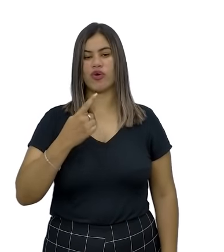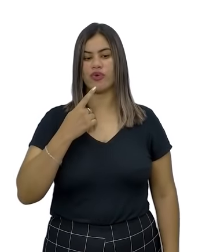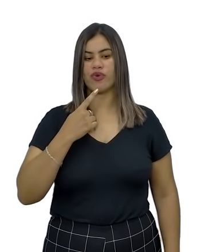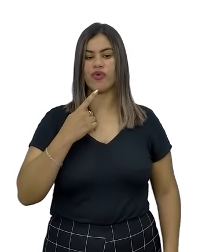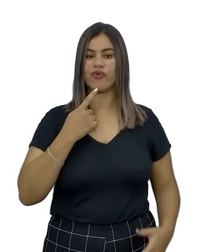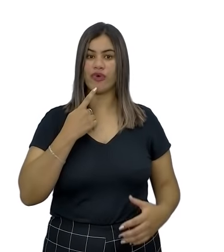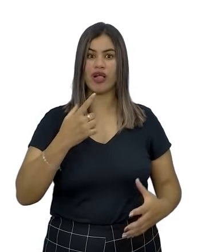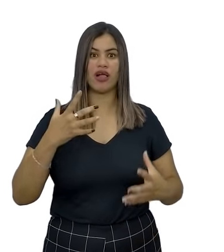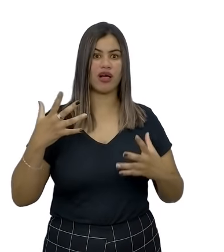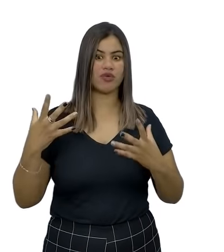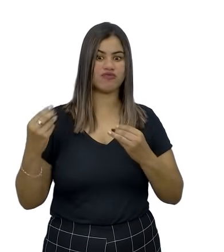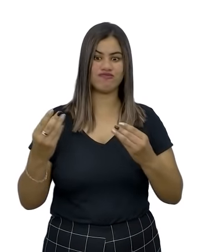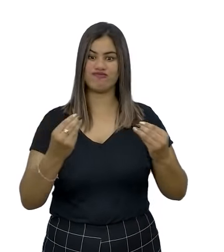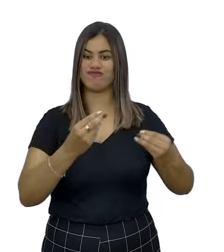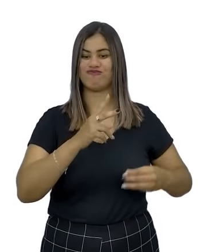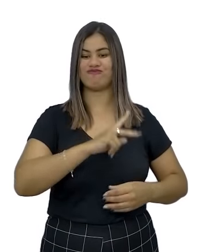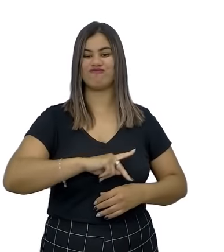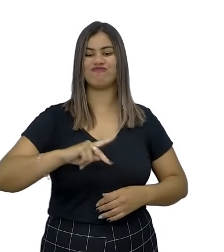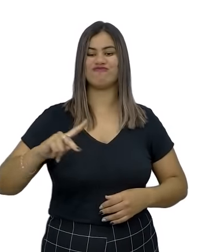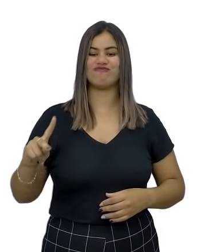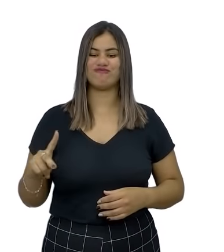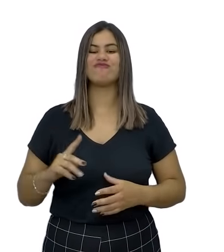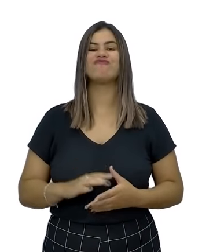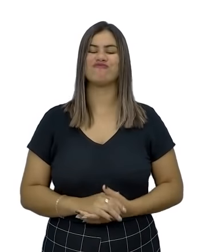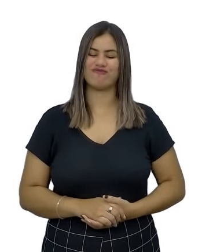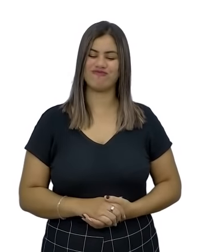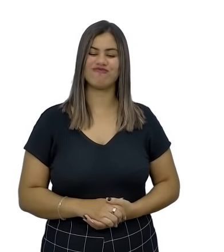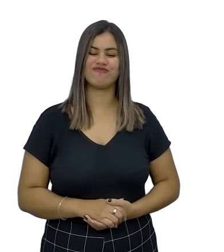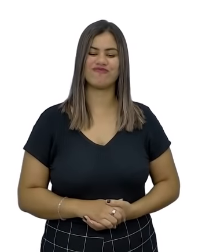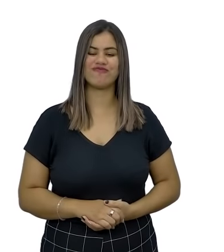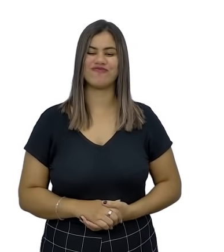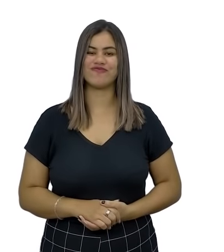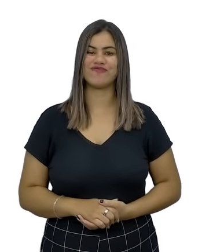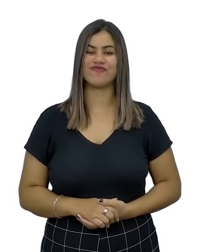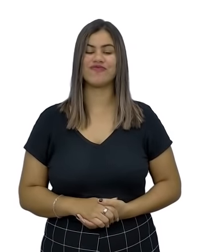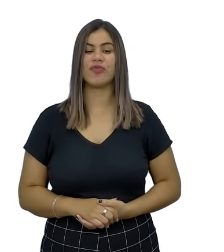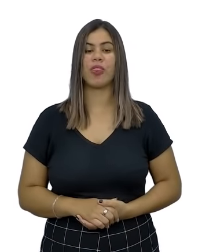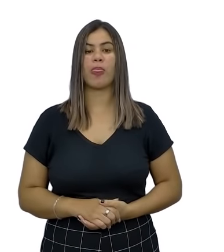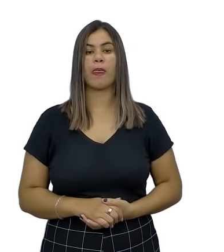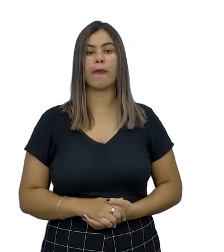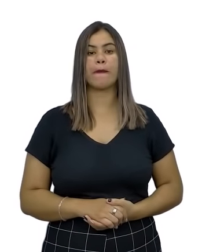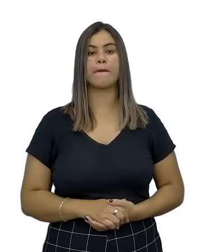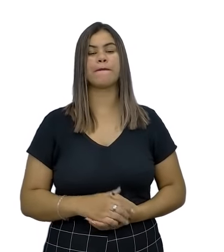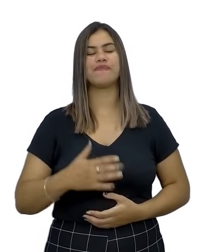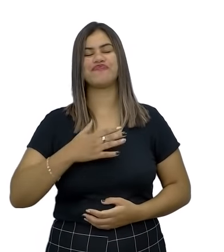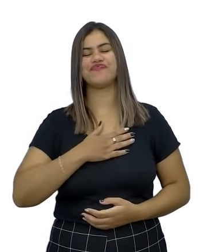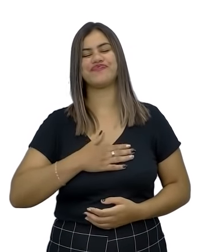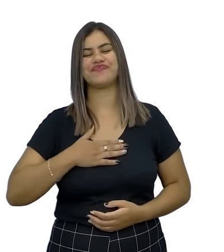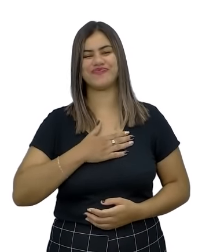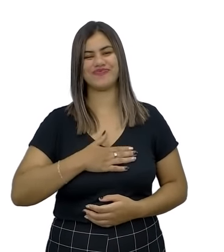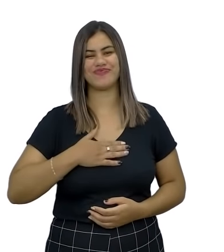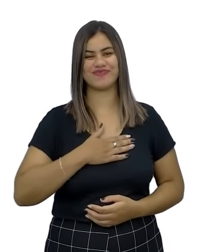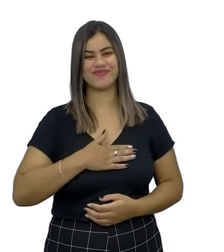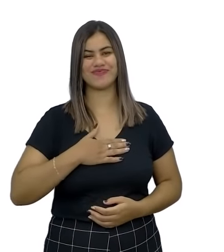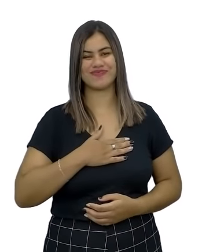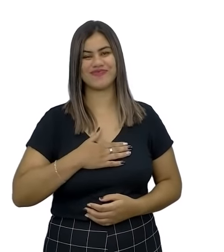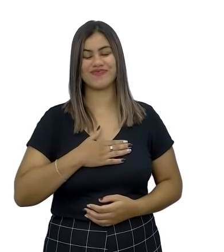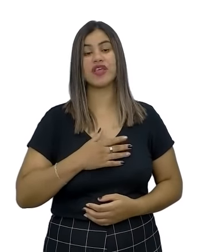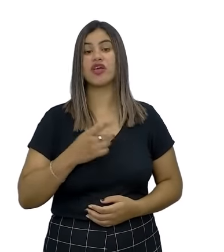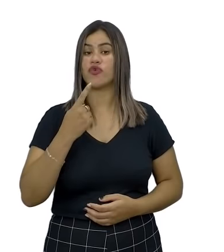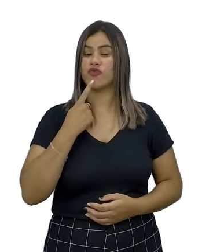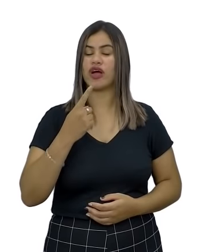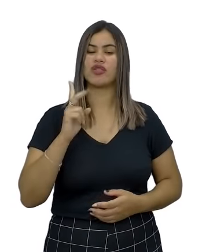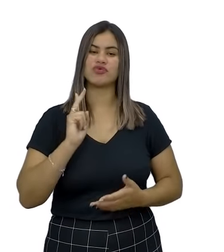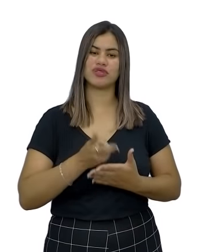todo, né, com toda essa grandiosidade que é o nosso estado de São Paulo, né, foi um prazer muito grande. Eu sempre falo,